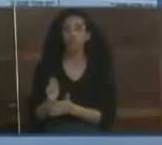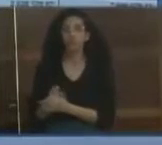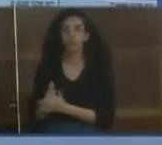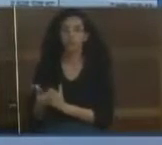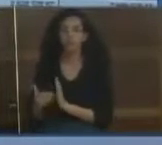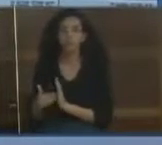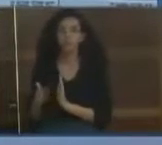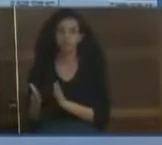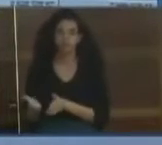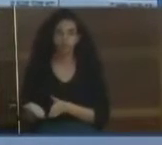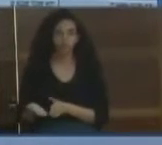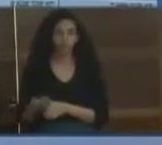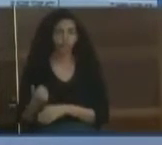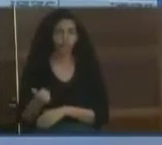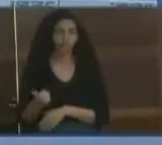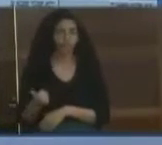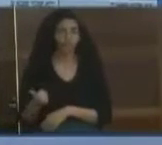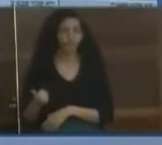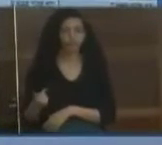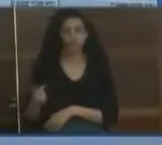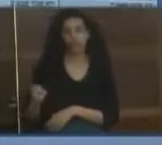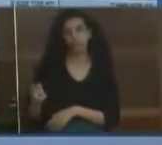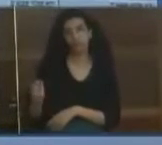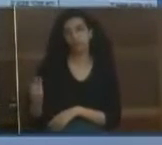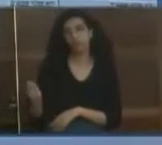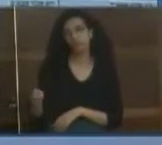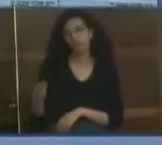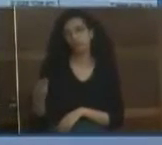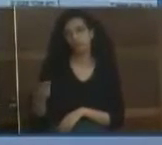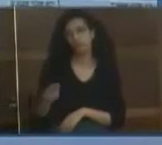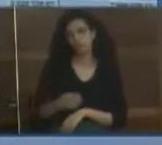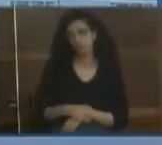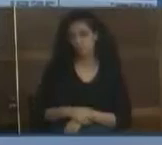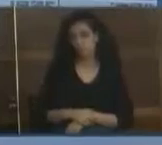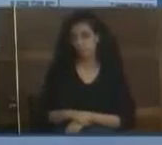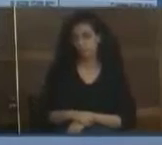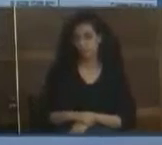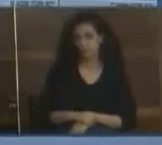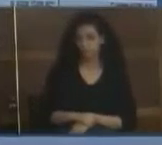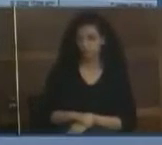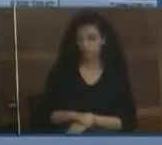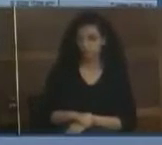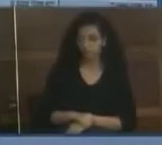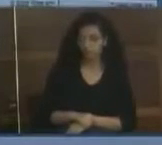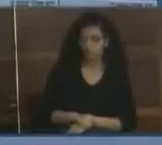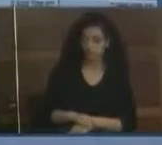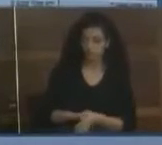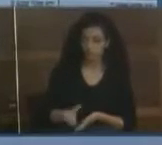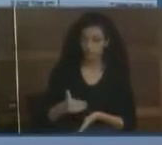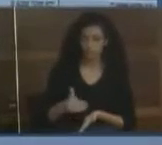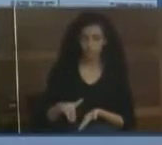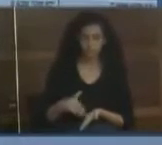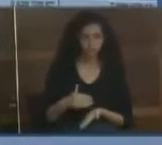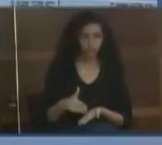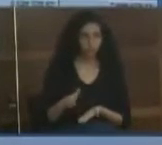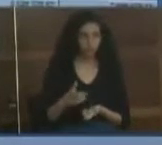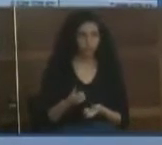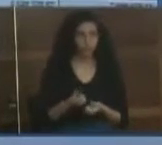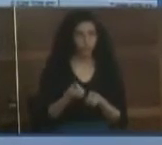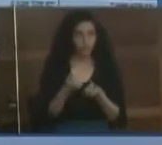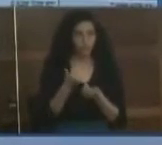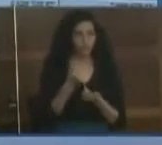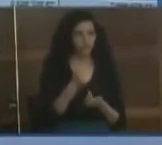até o terceiro quadrimestre 65 milhões 225.000 reais secretaria de finanças